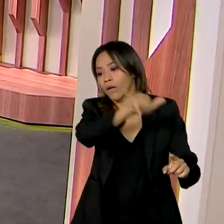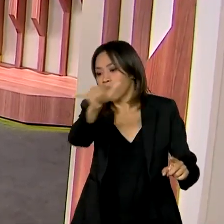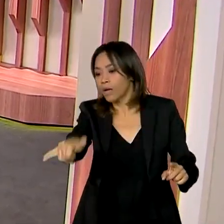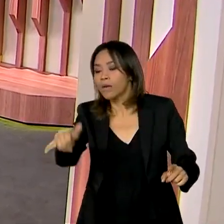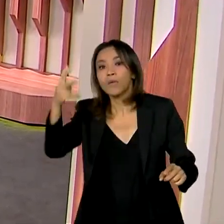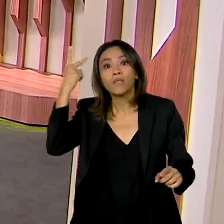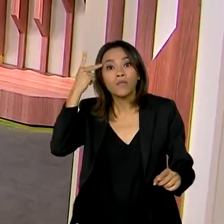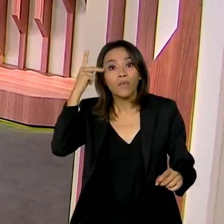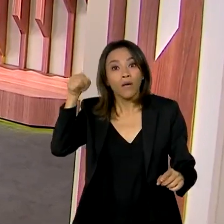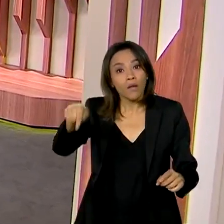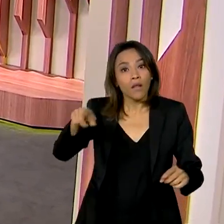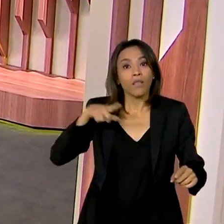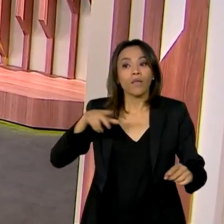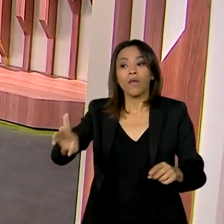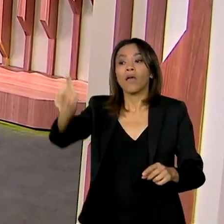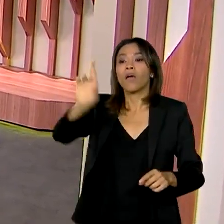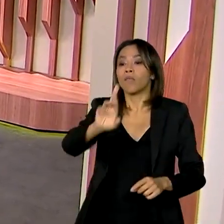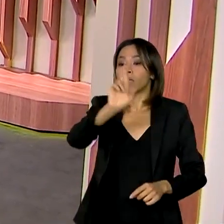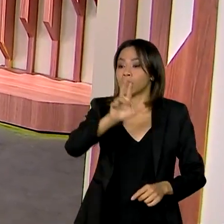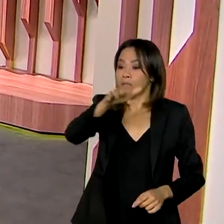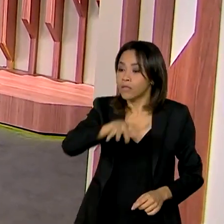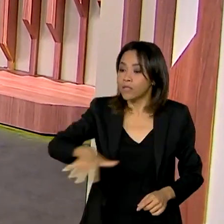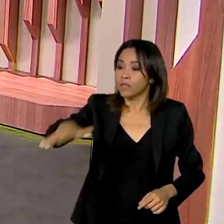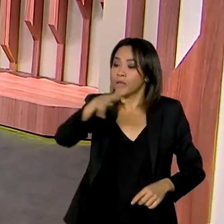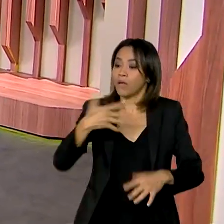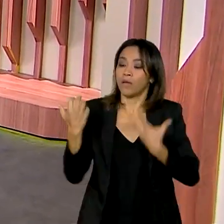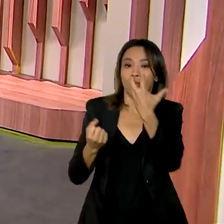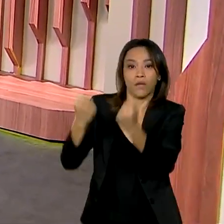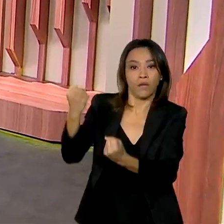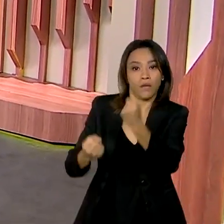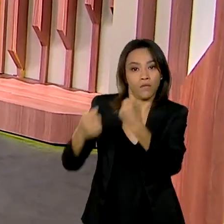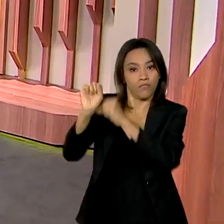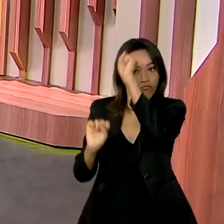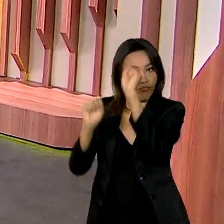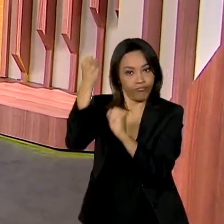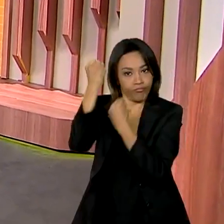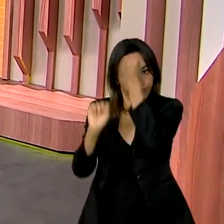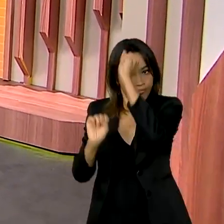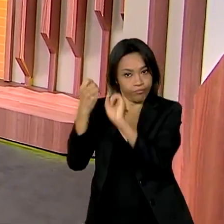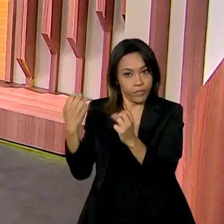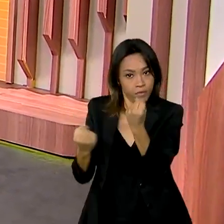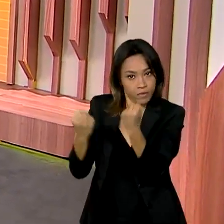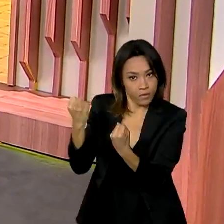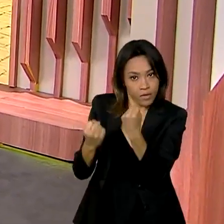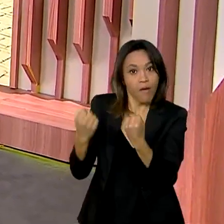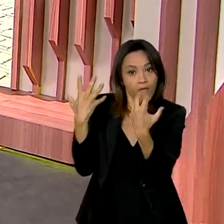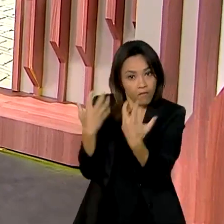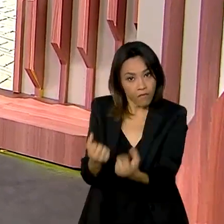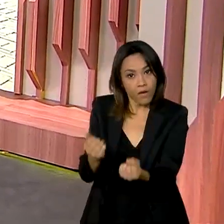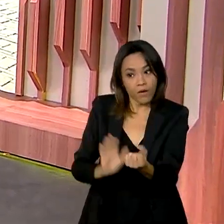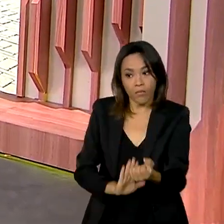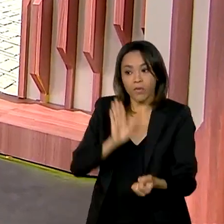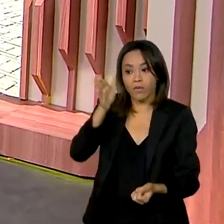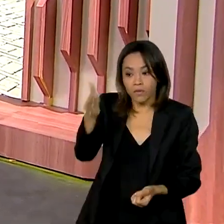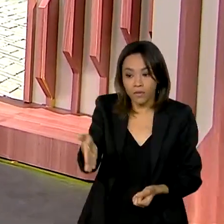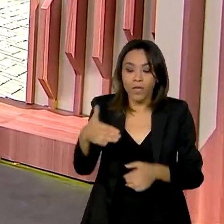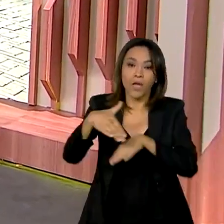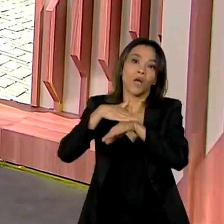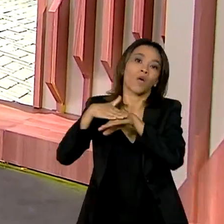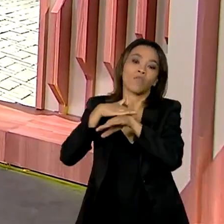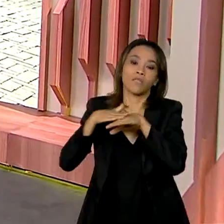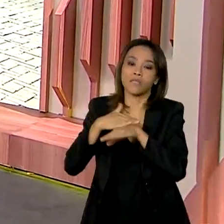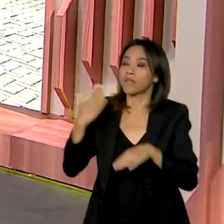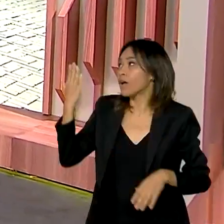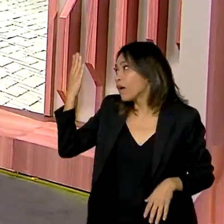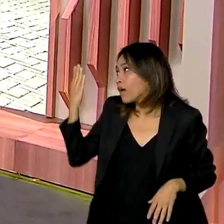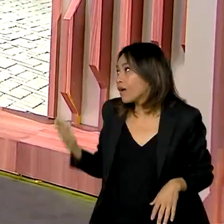onde ele se reúne com representantes do setor automotivo. Então, nós vamos agora até lá conversar ao vivo com o